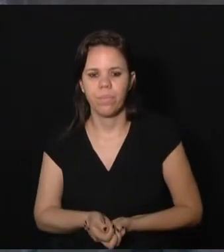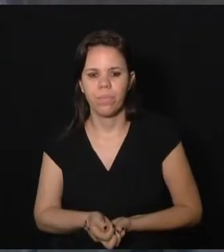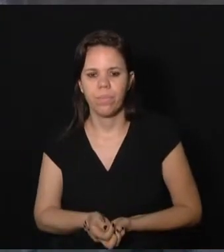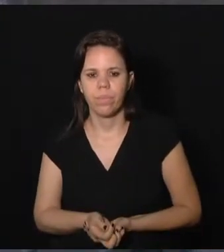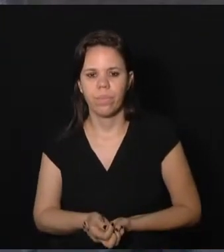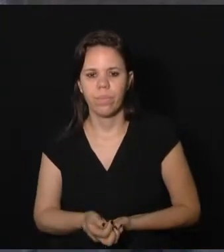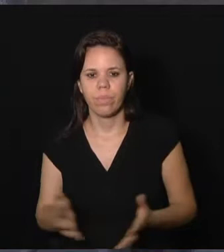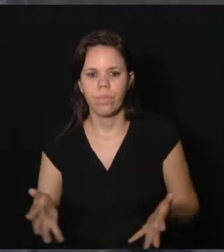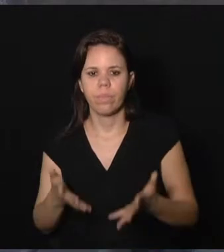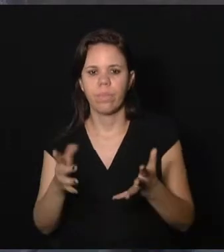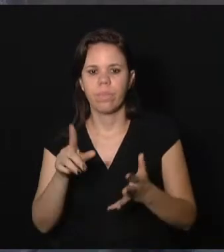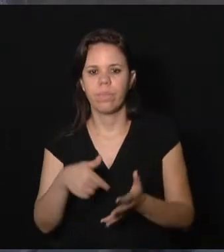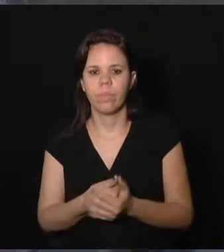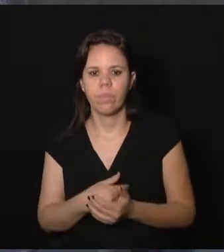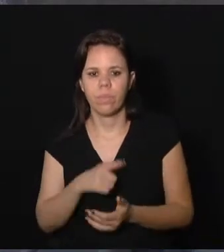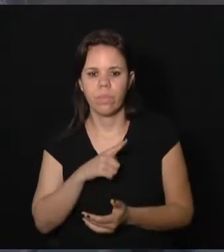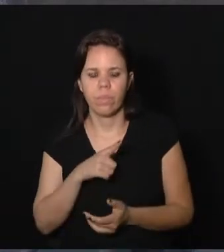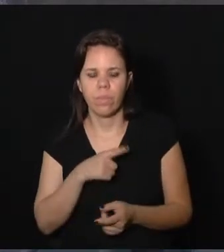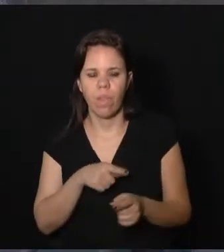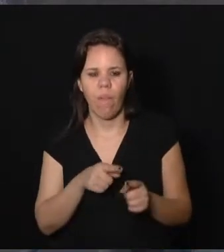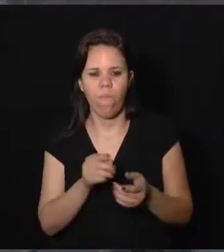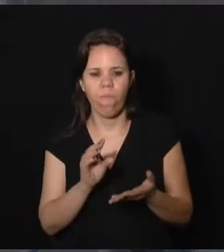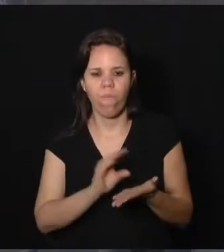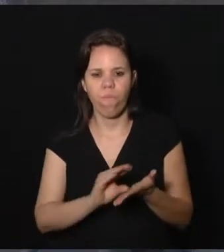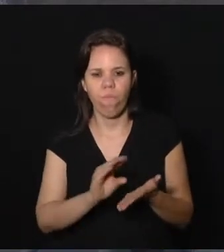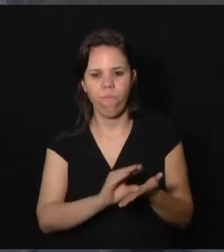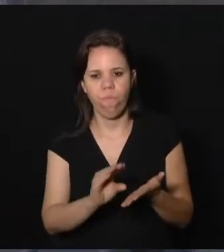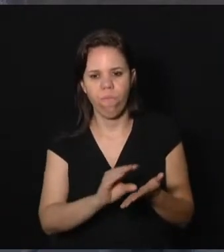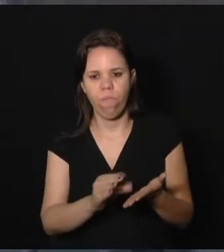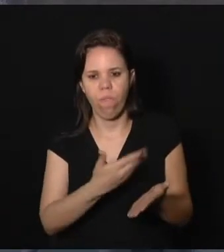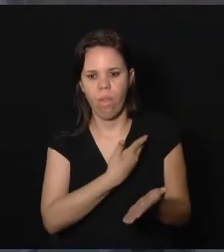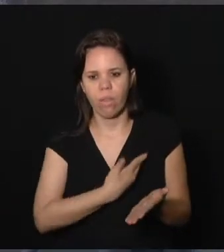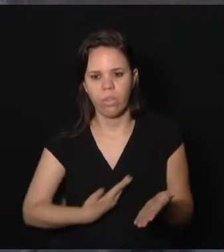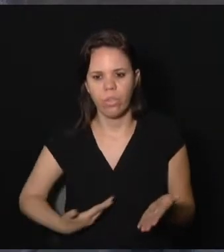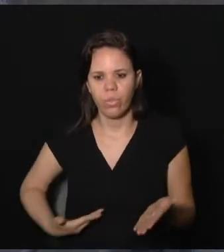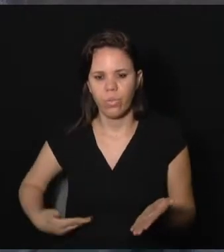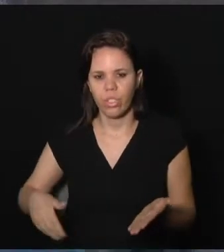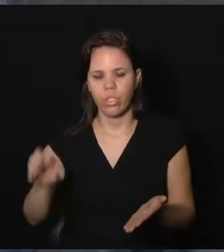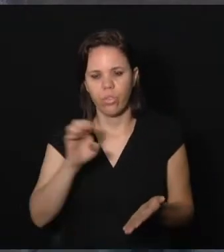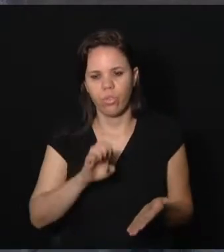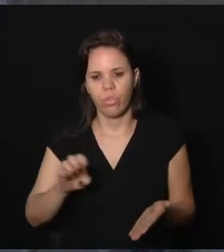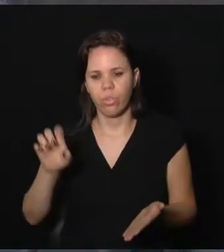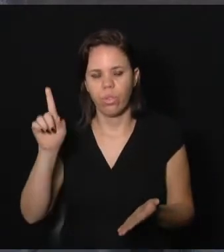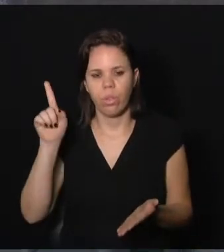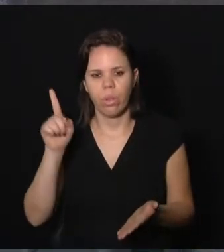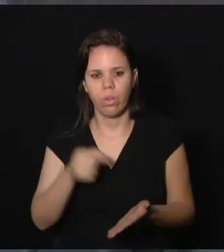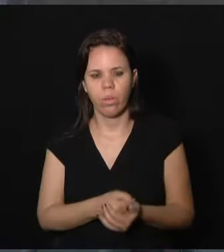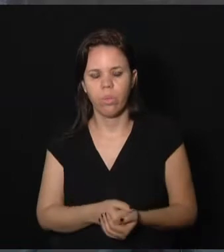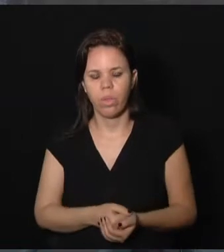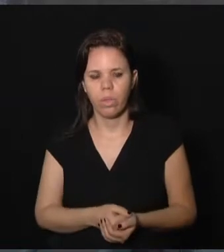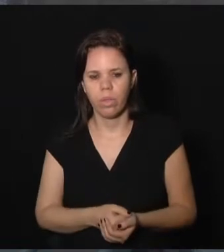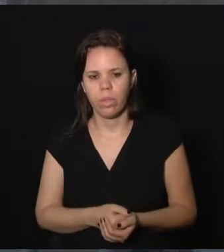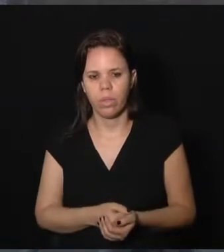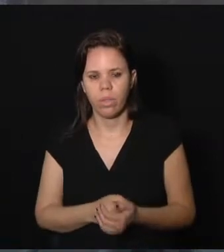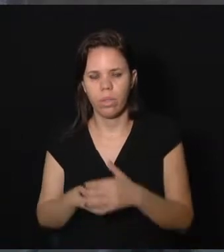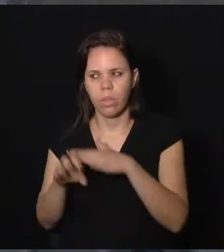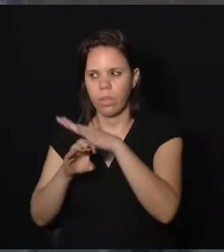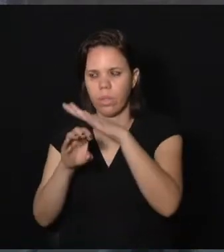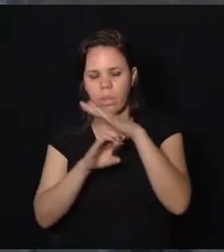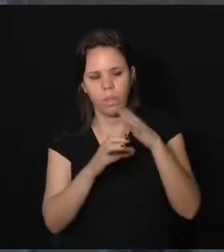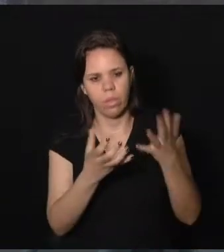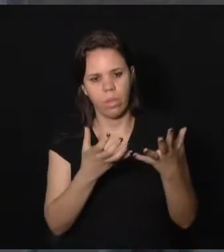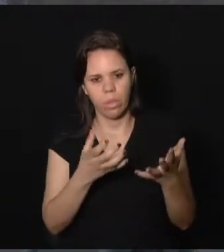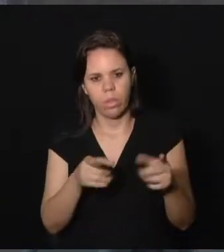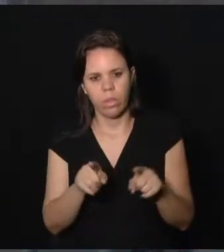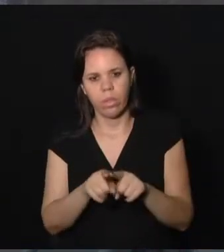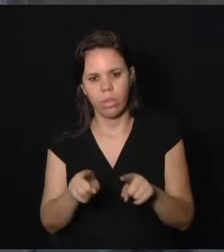para estimular isso. E existe financiamento do governo britânico para empresas britânicas